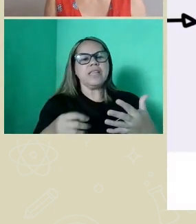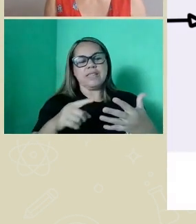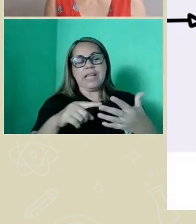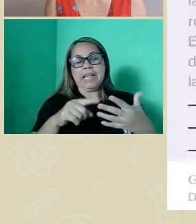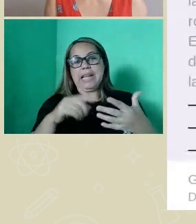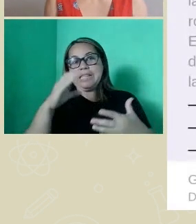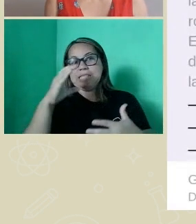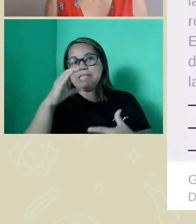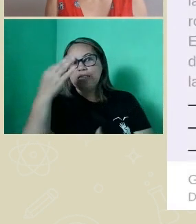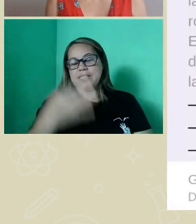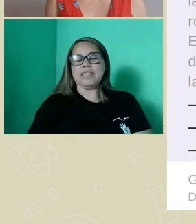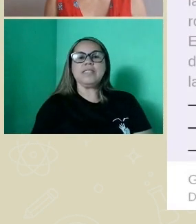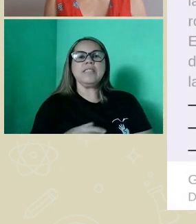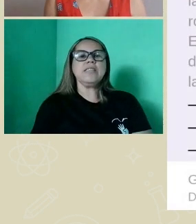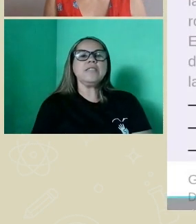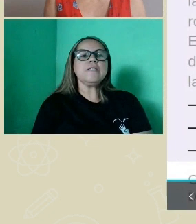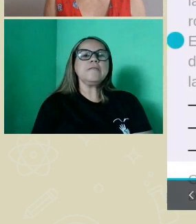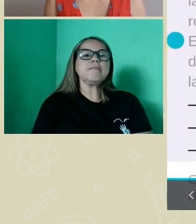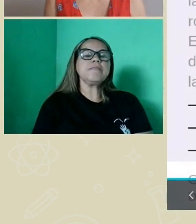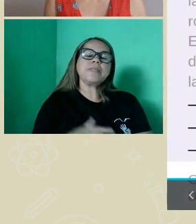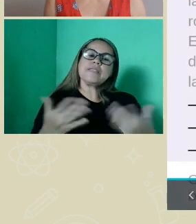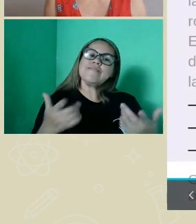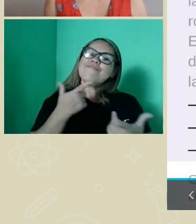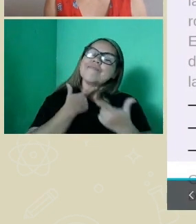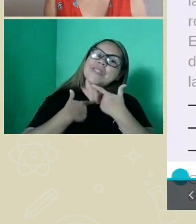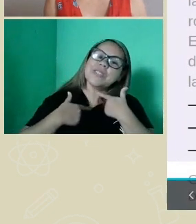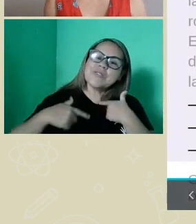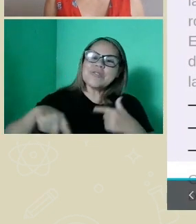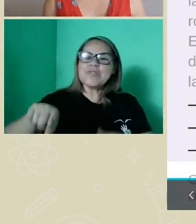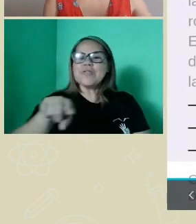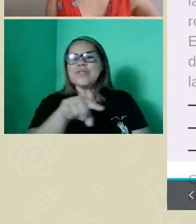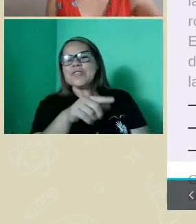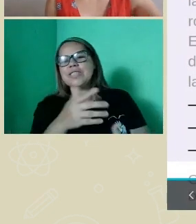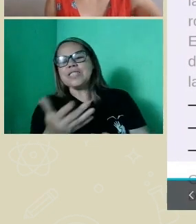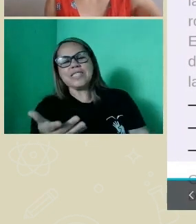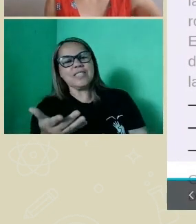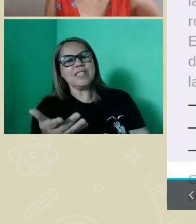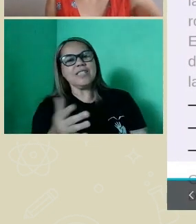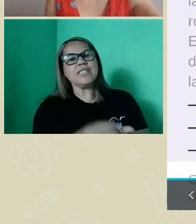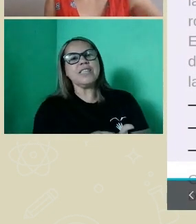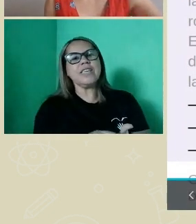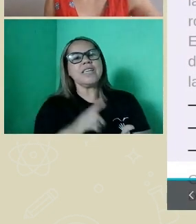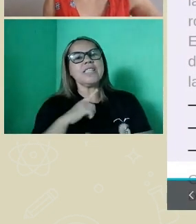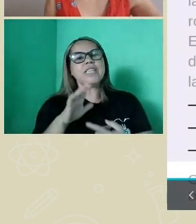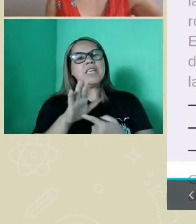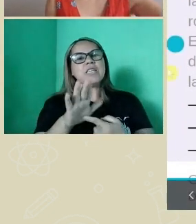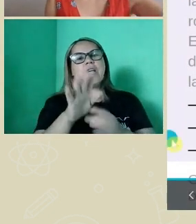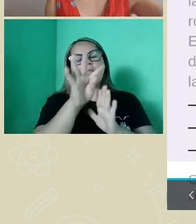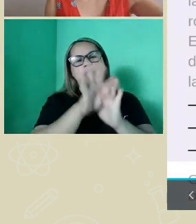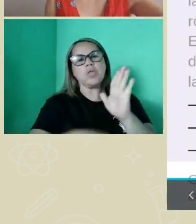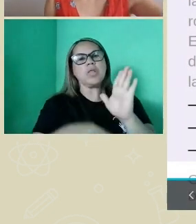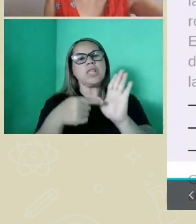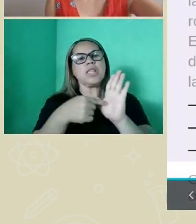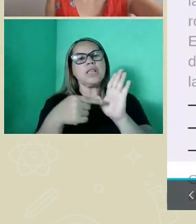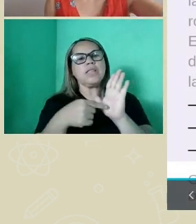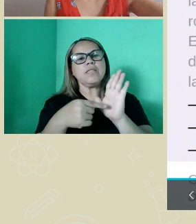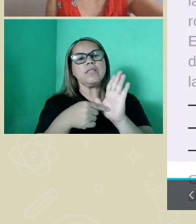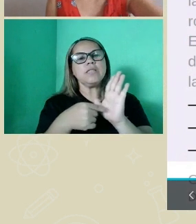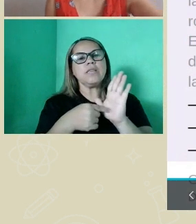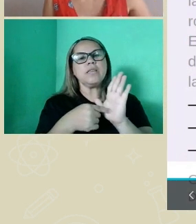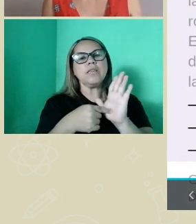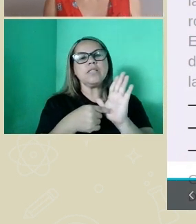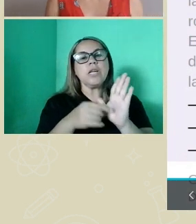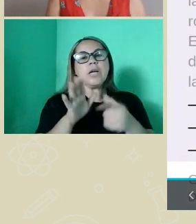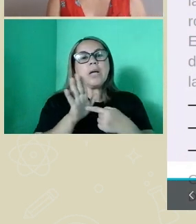letra C eu espero que vocês aqui está o texto o livro em negrito que